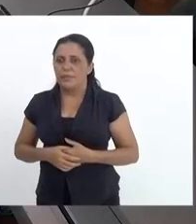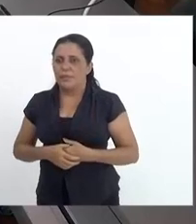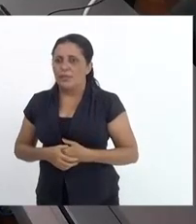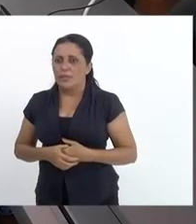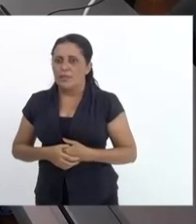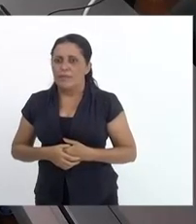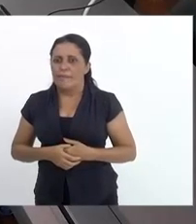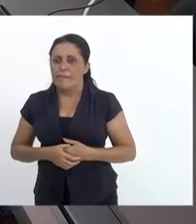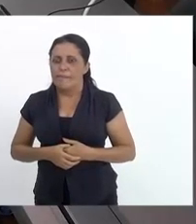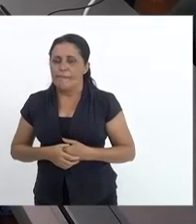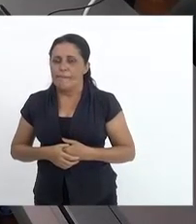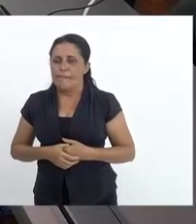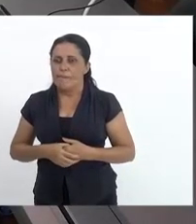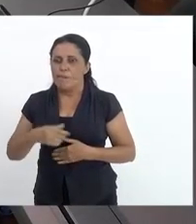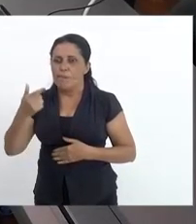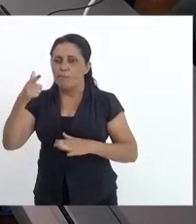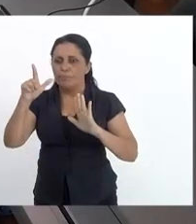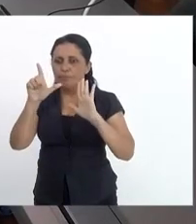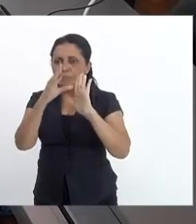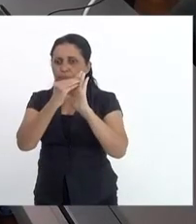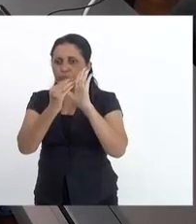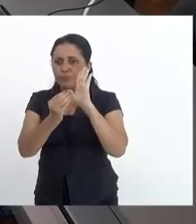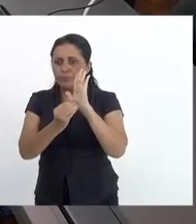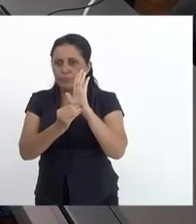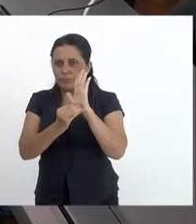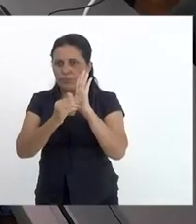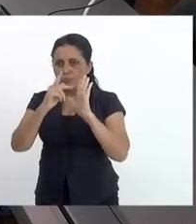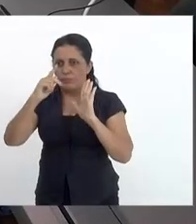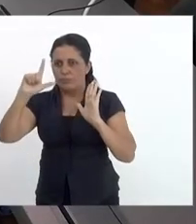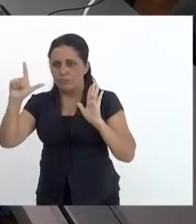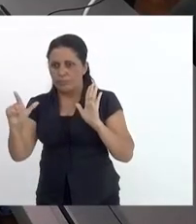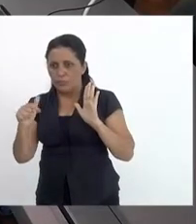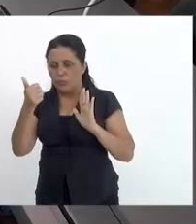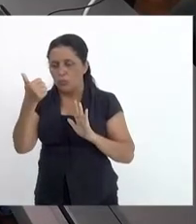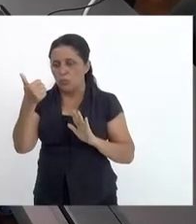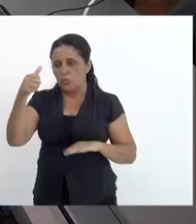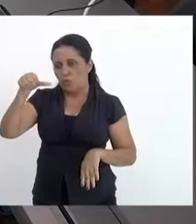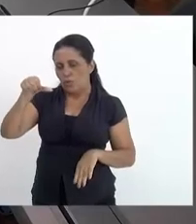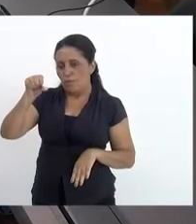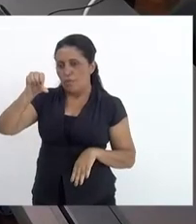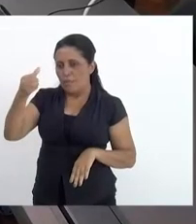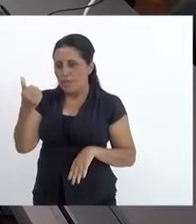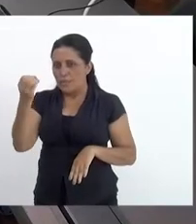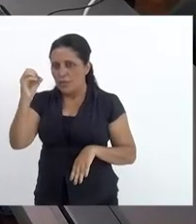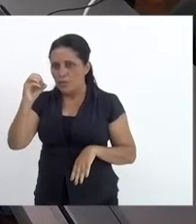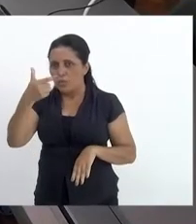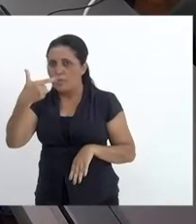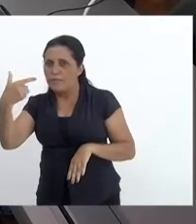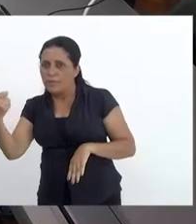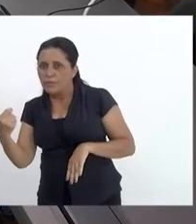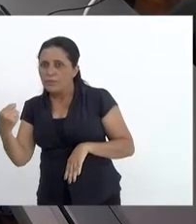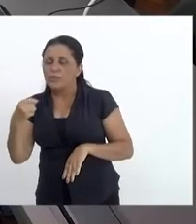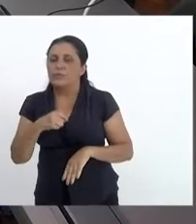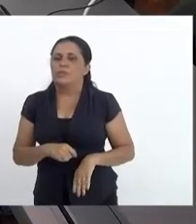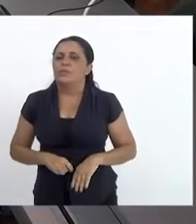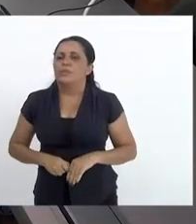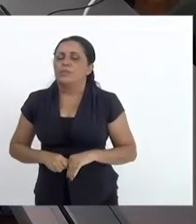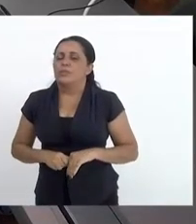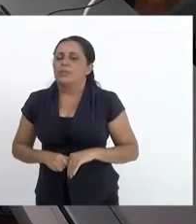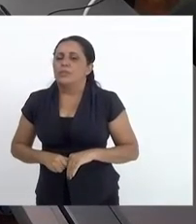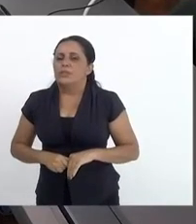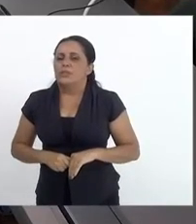70 da pauta. Projeto de lei 1960-2020, autoria do deputado Marcelo Cabeleireiro, parecer pela